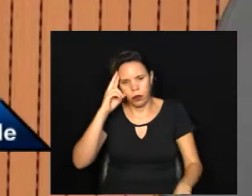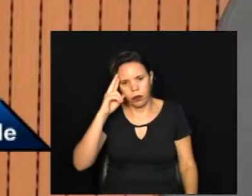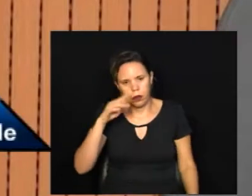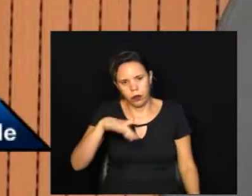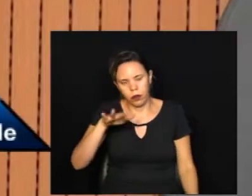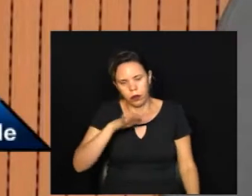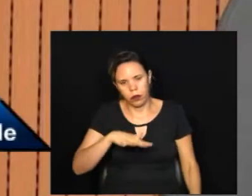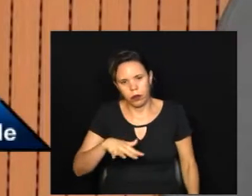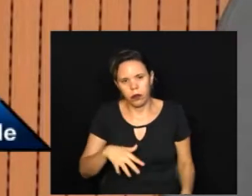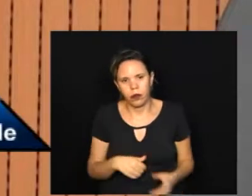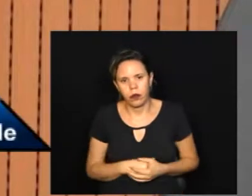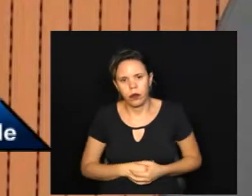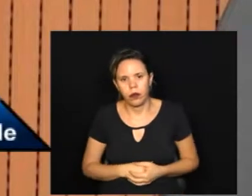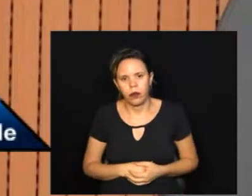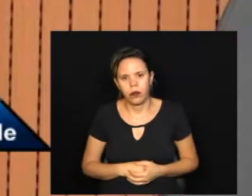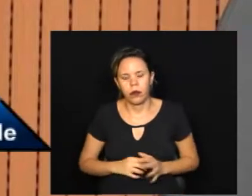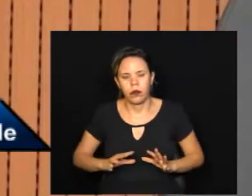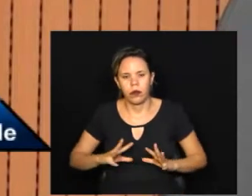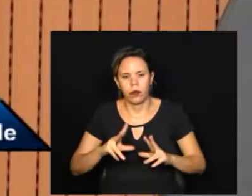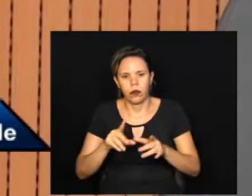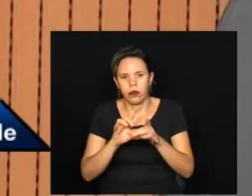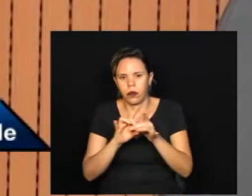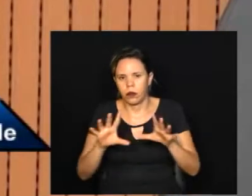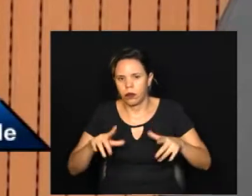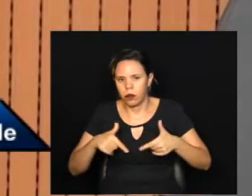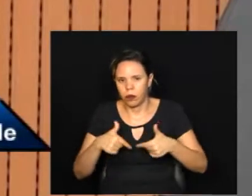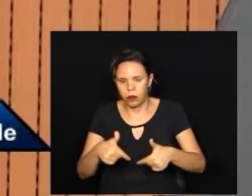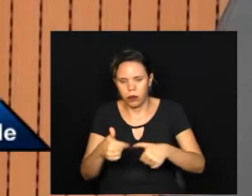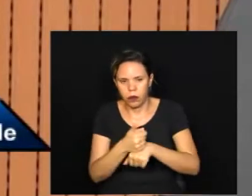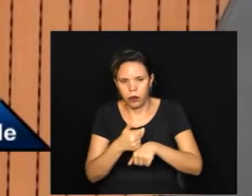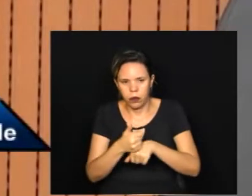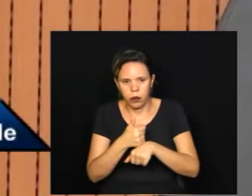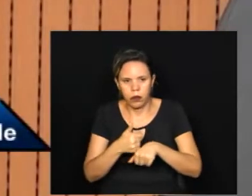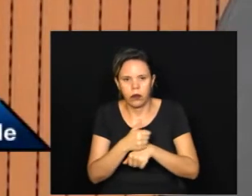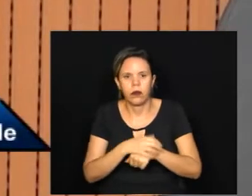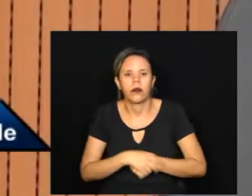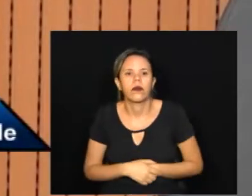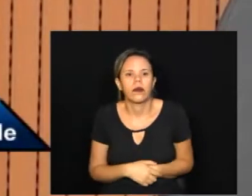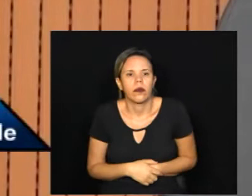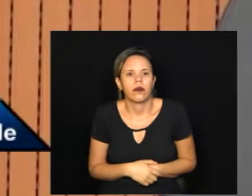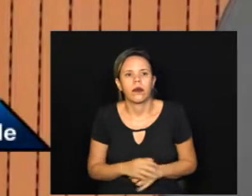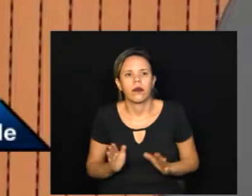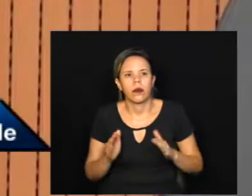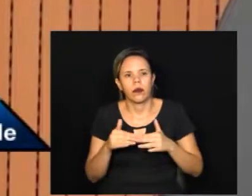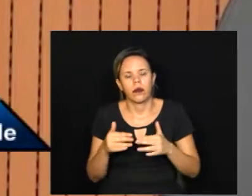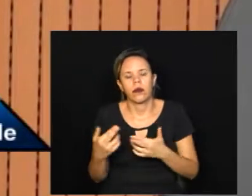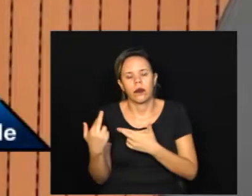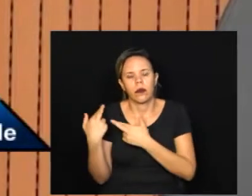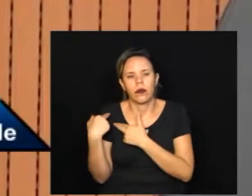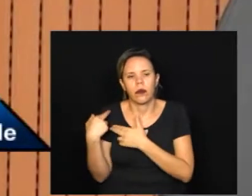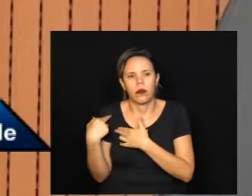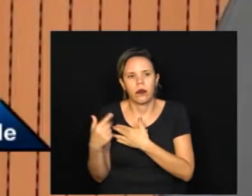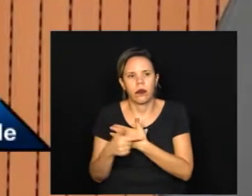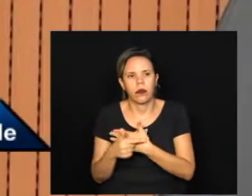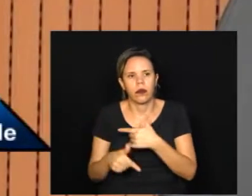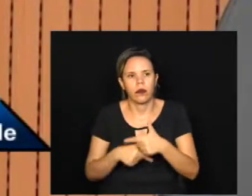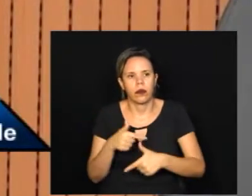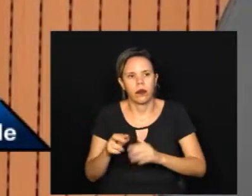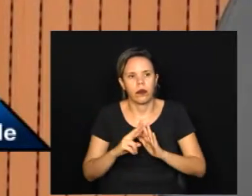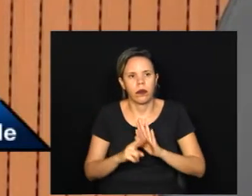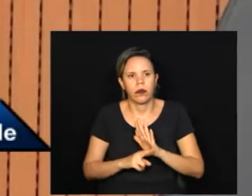e assessoramento, todos de livre provimento e exoneração, fixando suas atribuições e